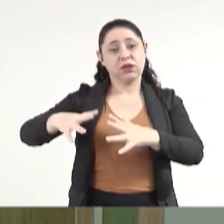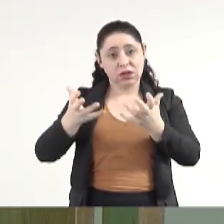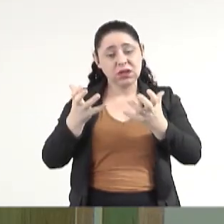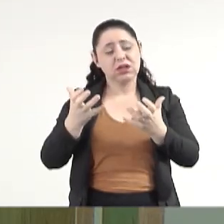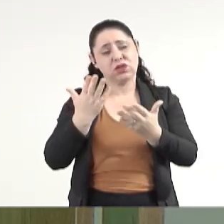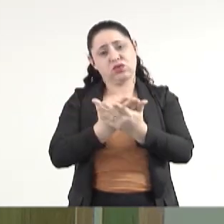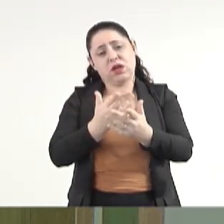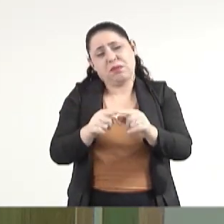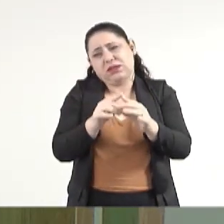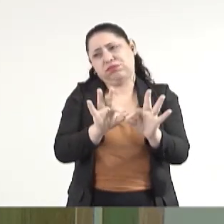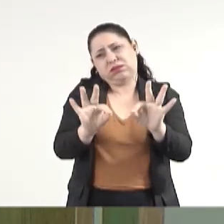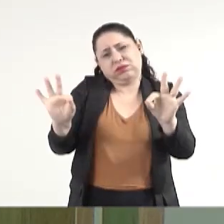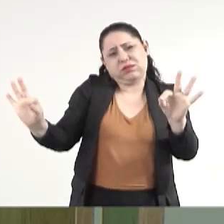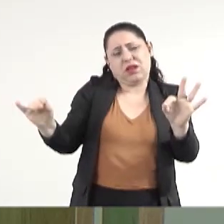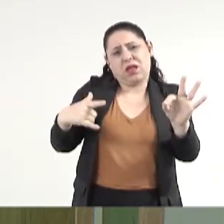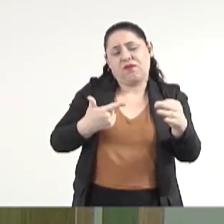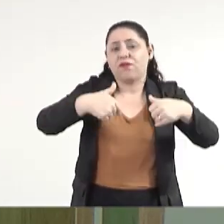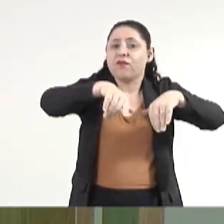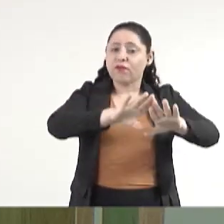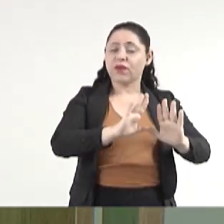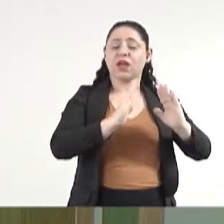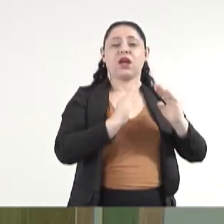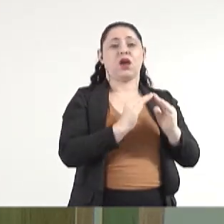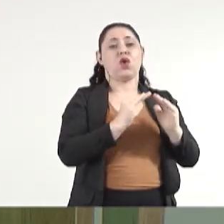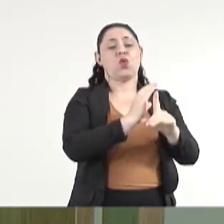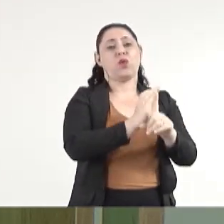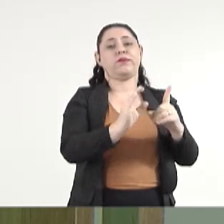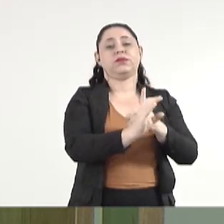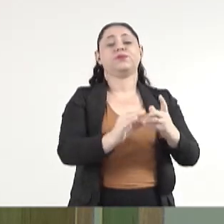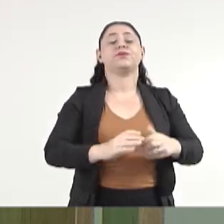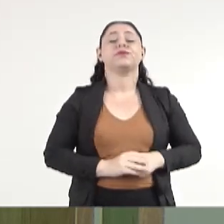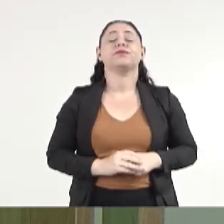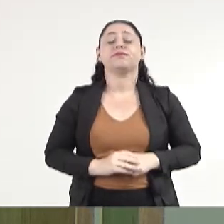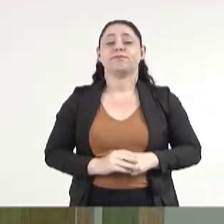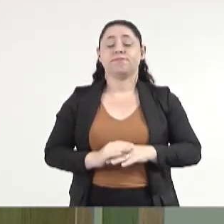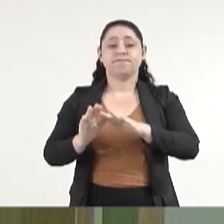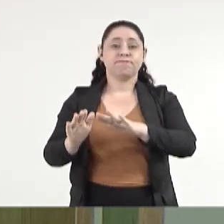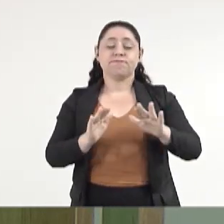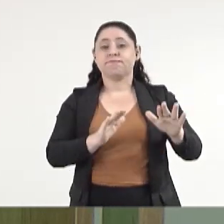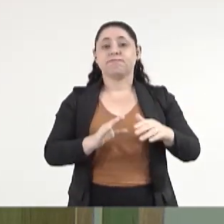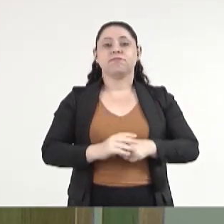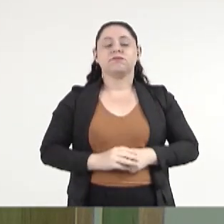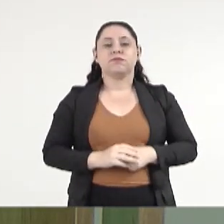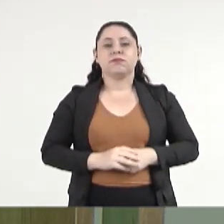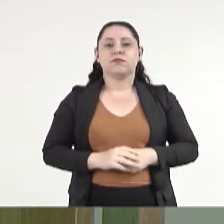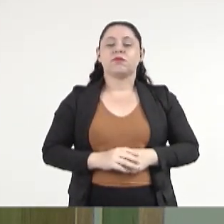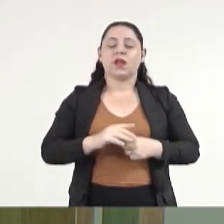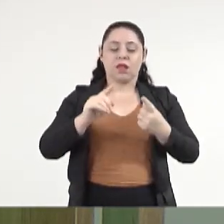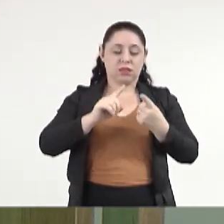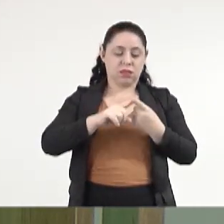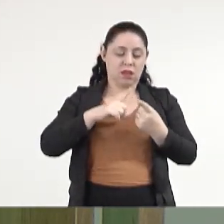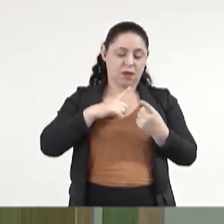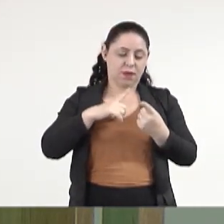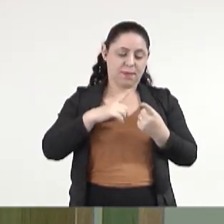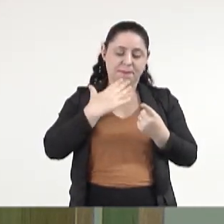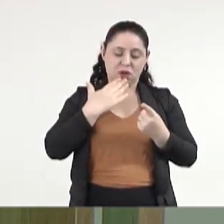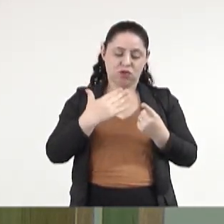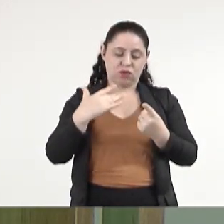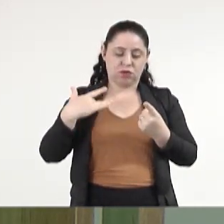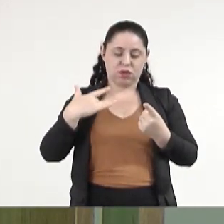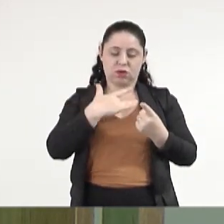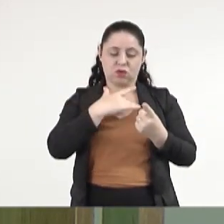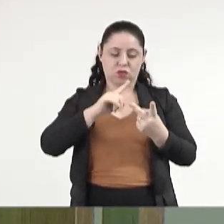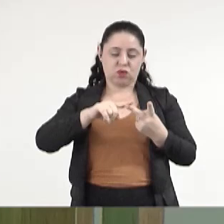que gostariam de estudar e de permanecer naquela comunidade. Bom, a gente observou demandas